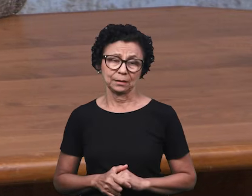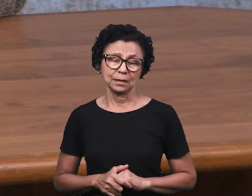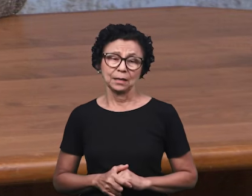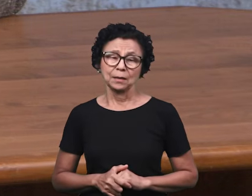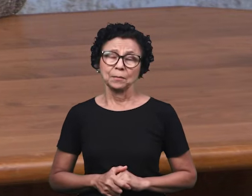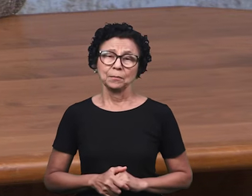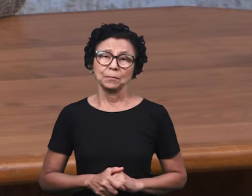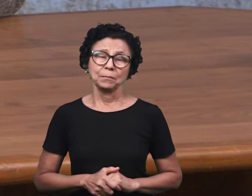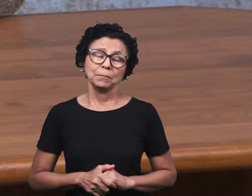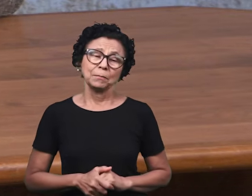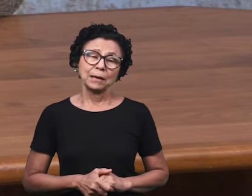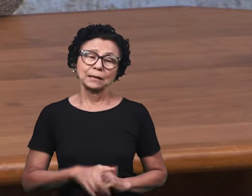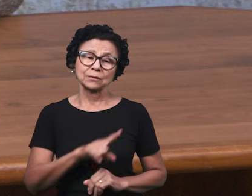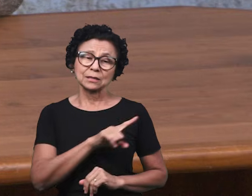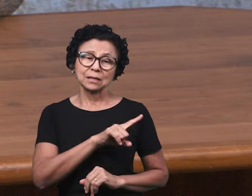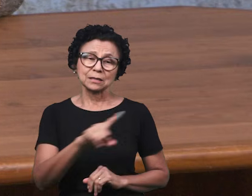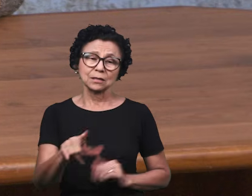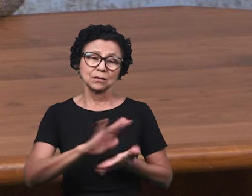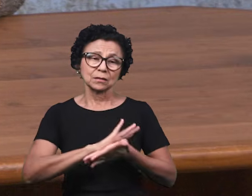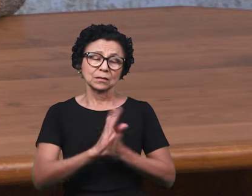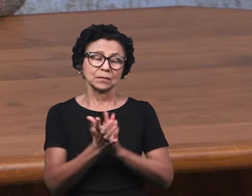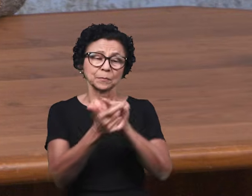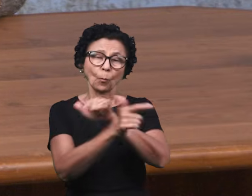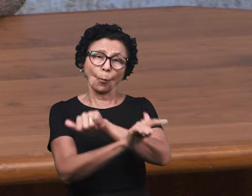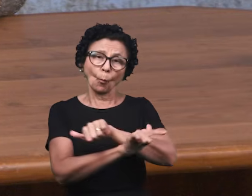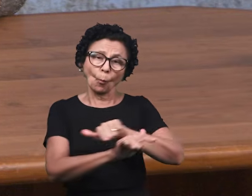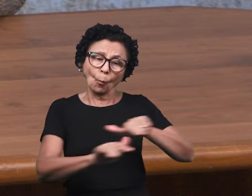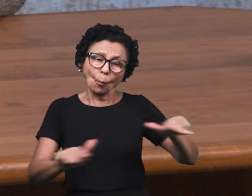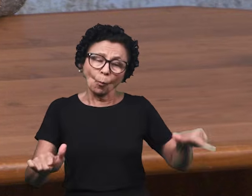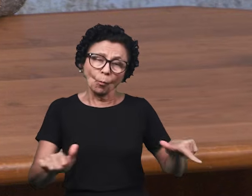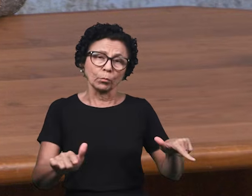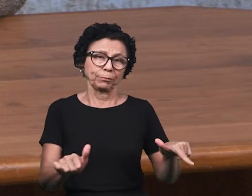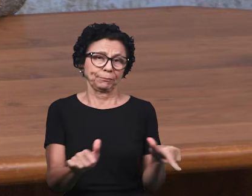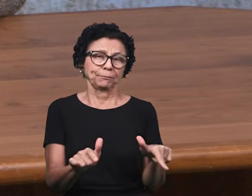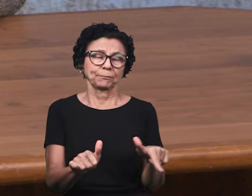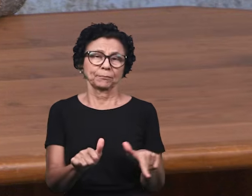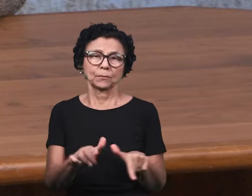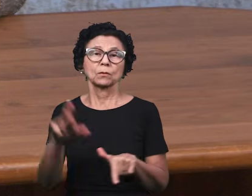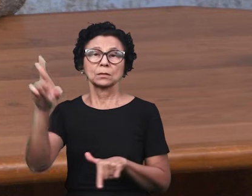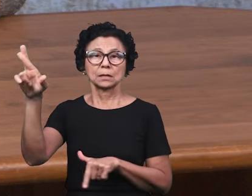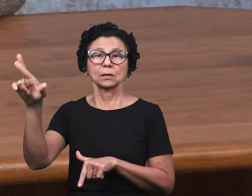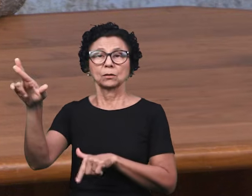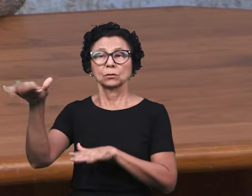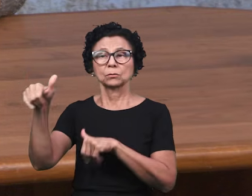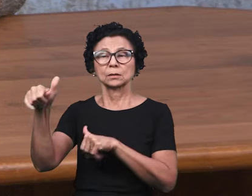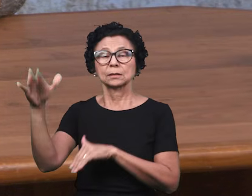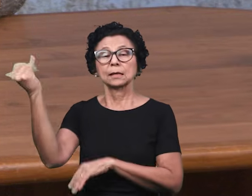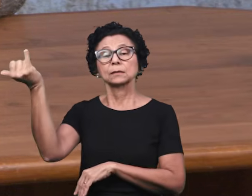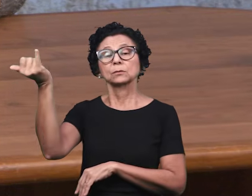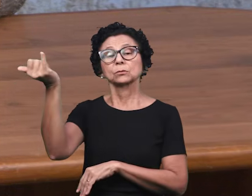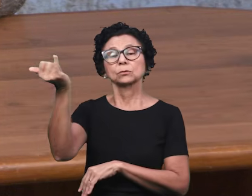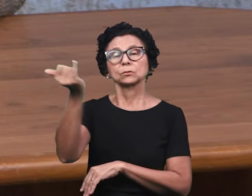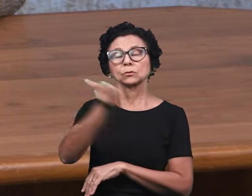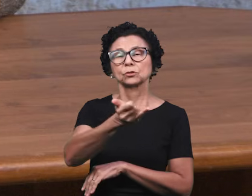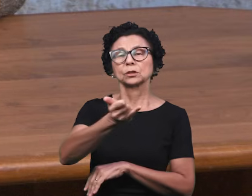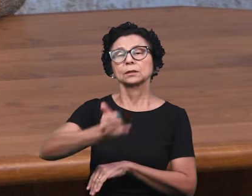assolação e terra não habitada. Assim diz o Senhor dos Exércitos: